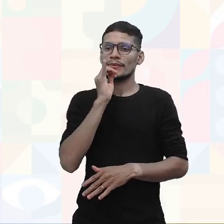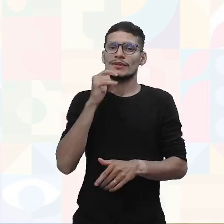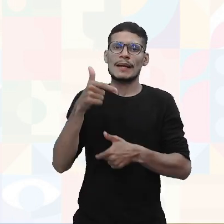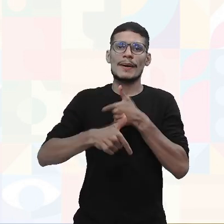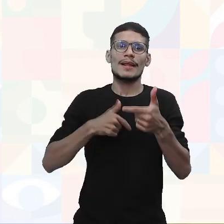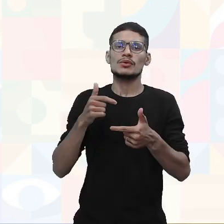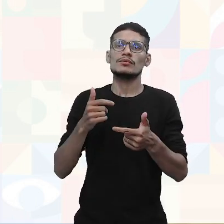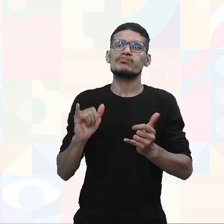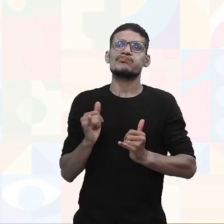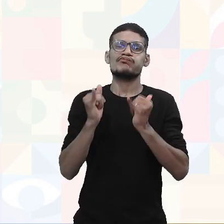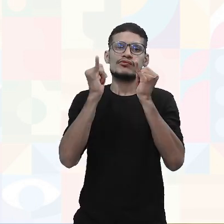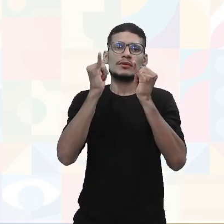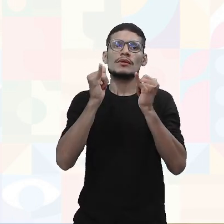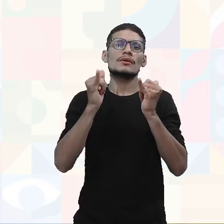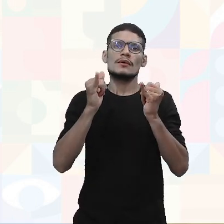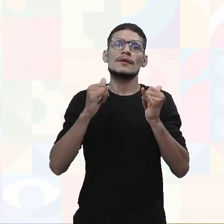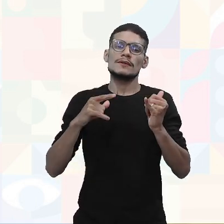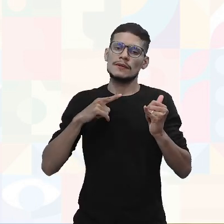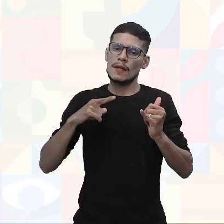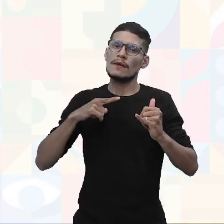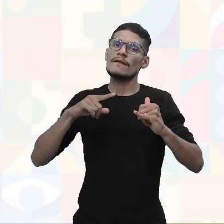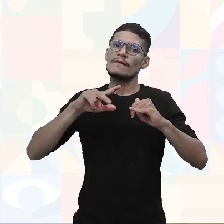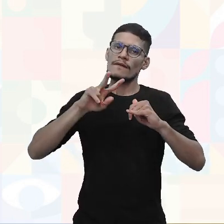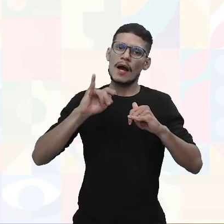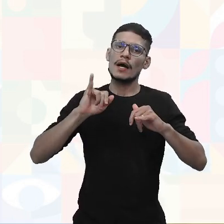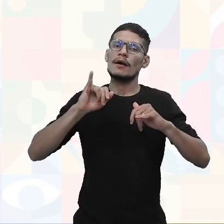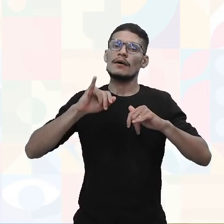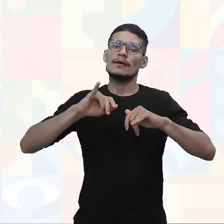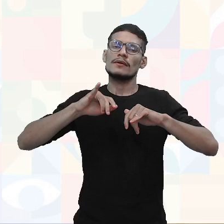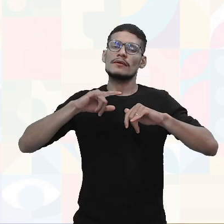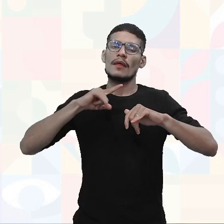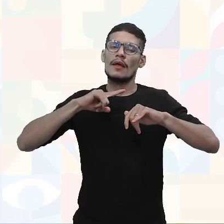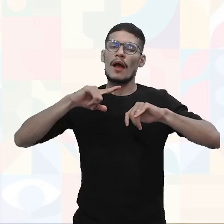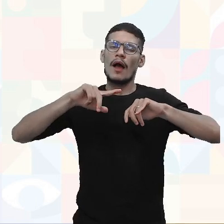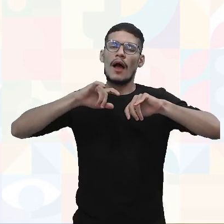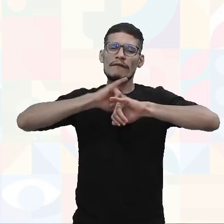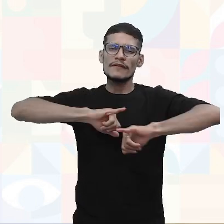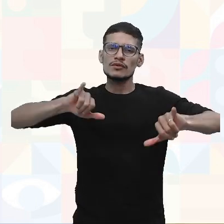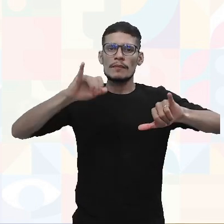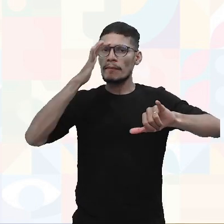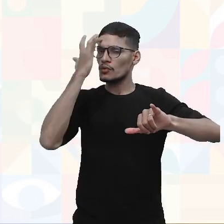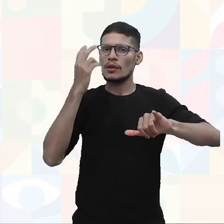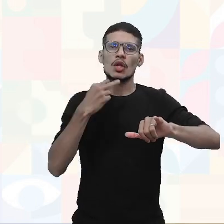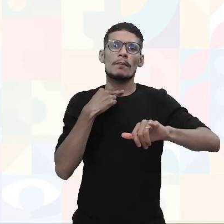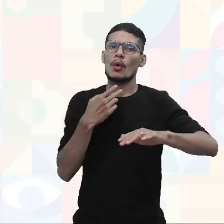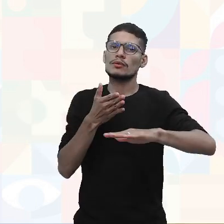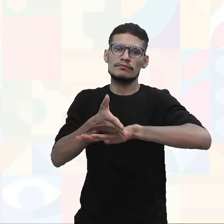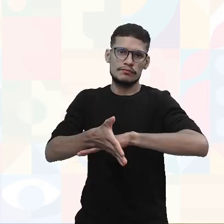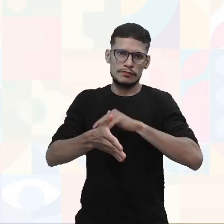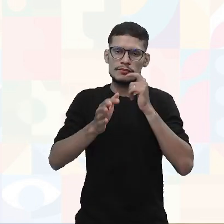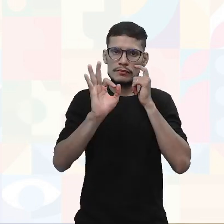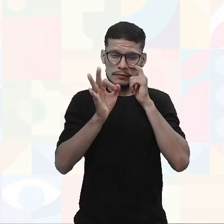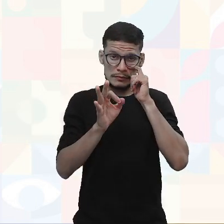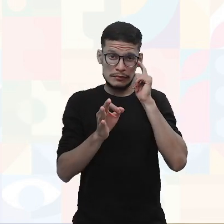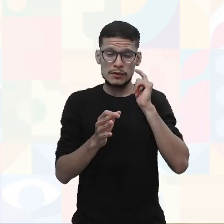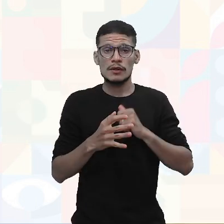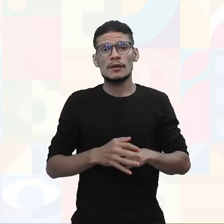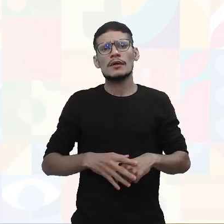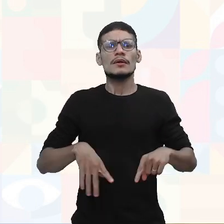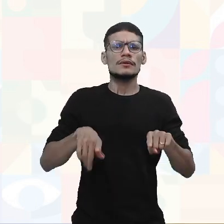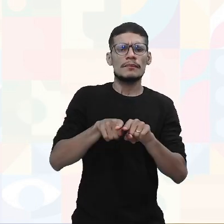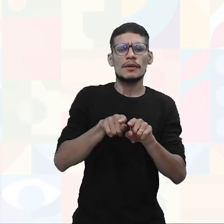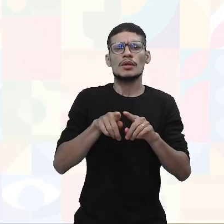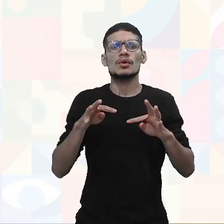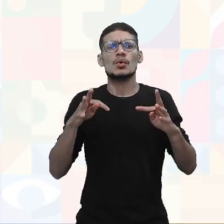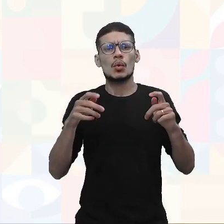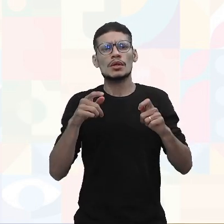tensões elétricas, vai estar lá toda aquela gama de avisos para a pessoa não acessar aquela área. Tá certo? Então vocês vão ver, né? E todas elas, como